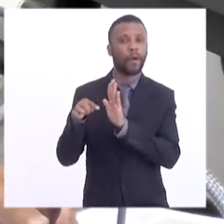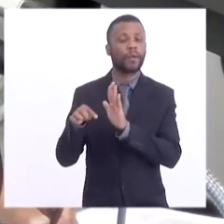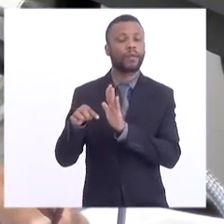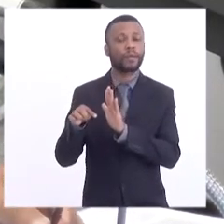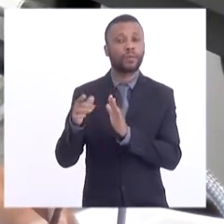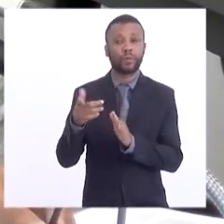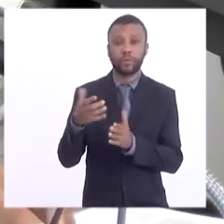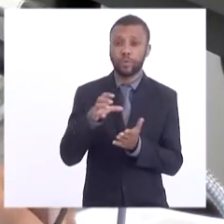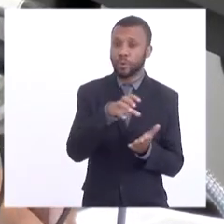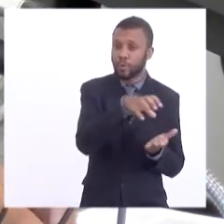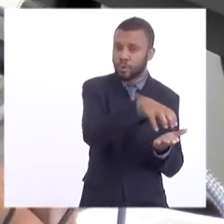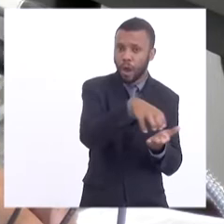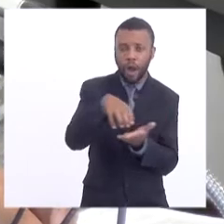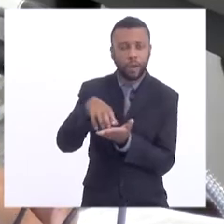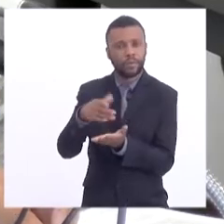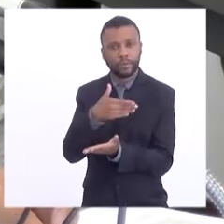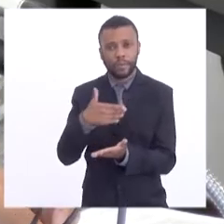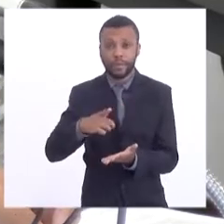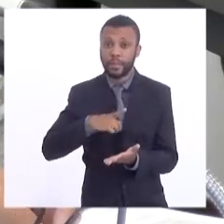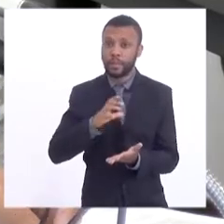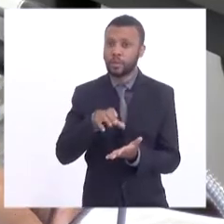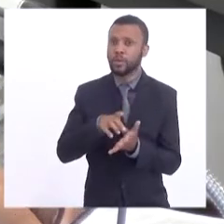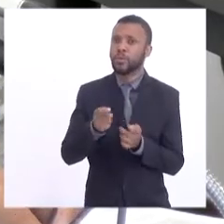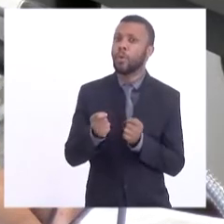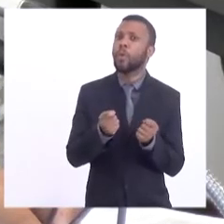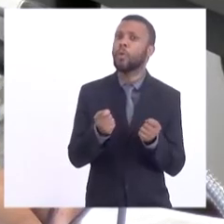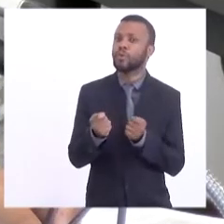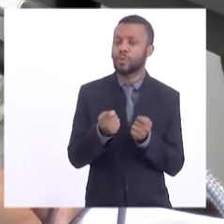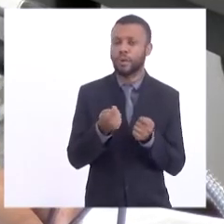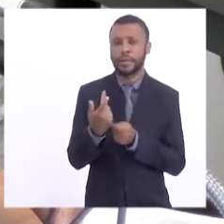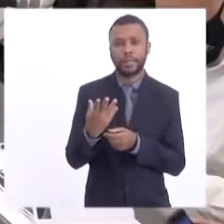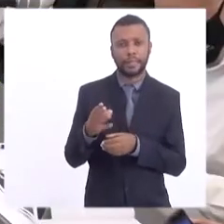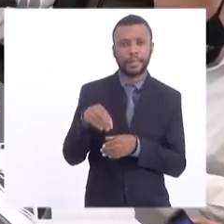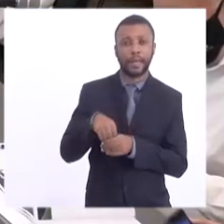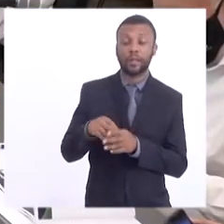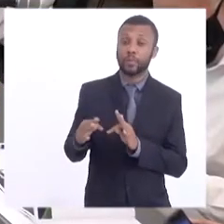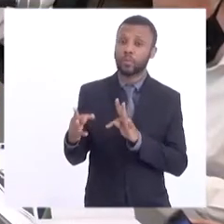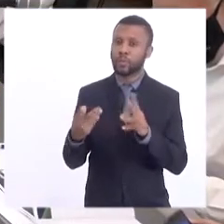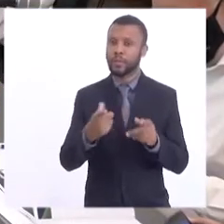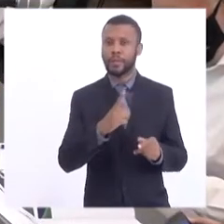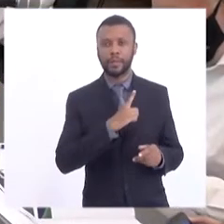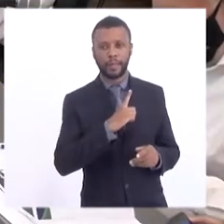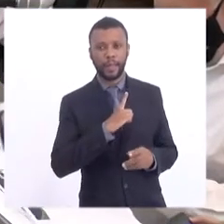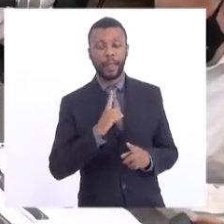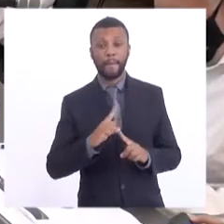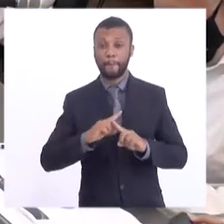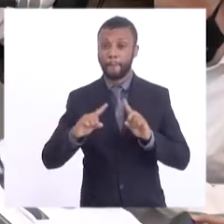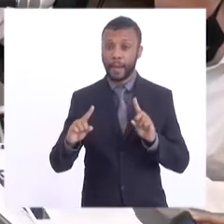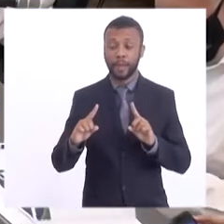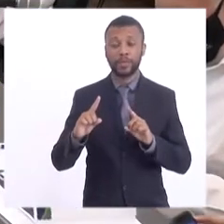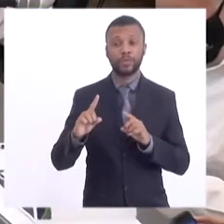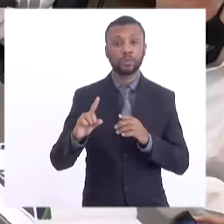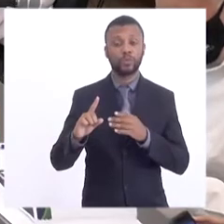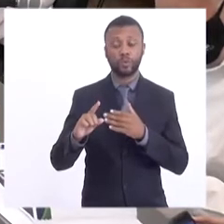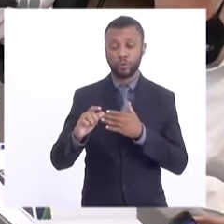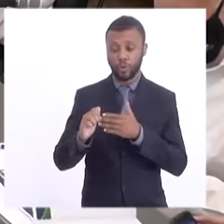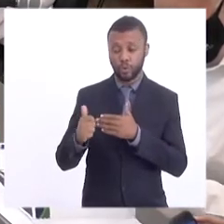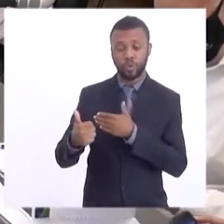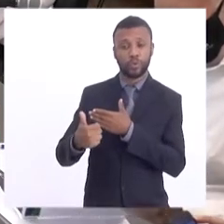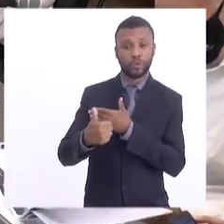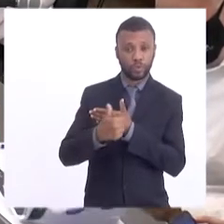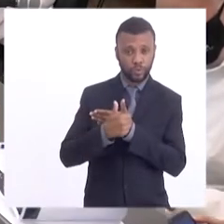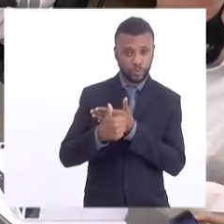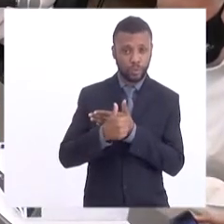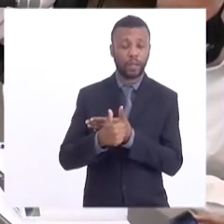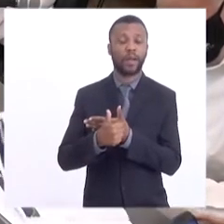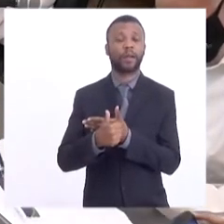as suas unidade de controle interno né isso todas elas têm mas esse os titulares dessas unidade de controle interno de